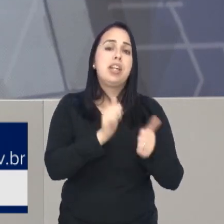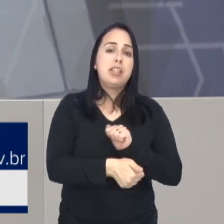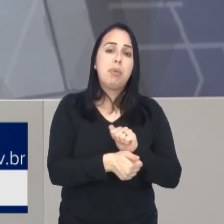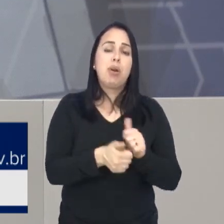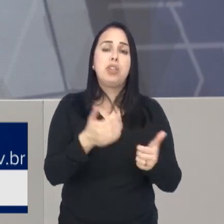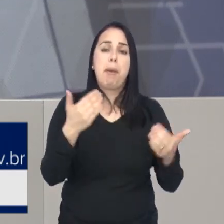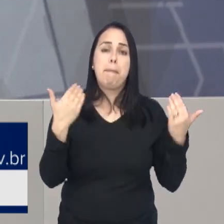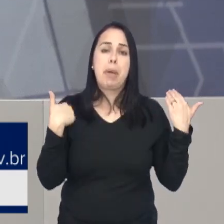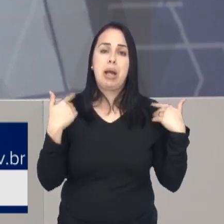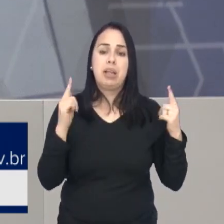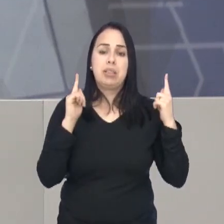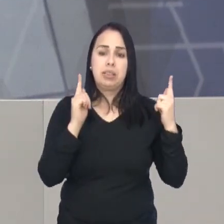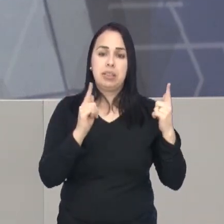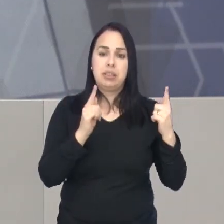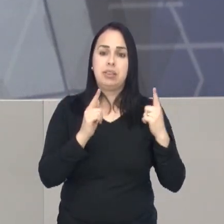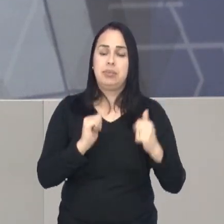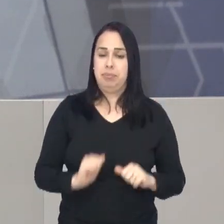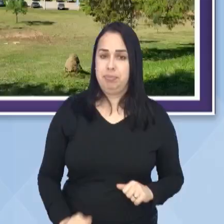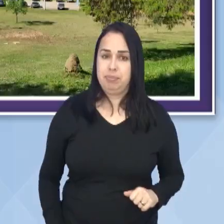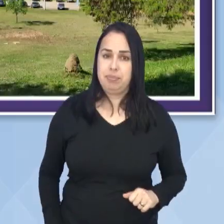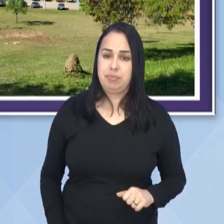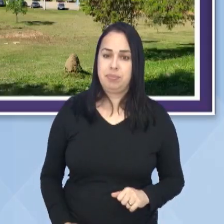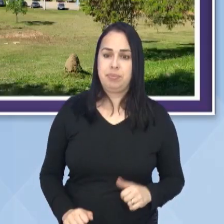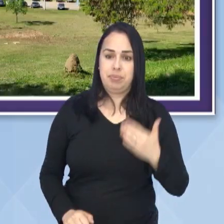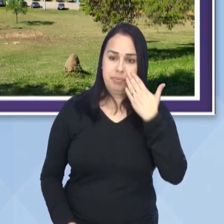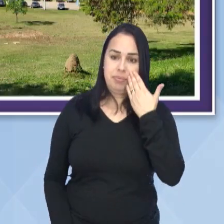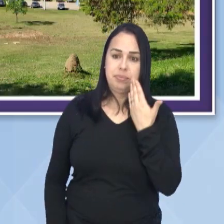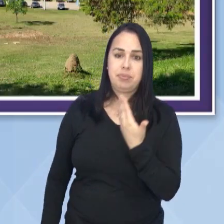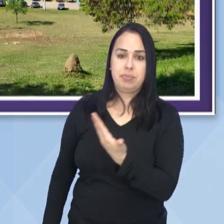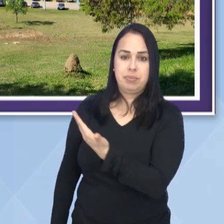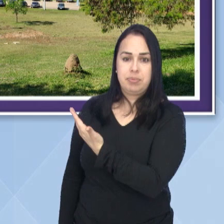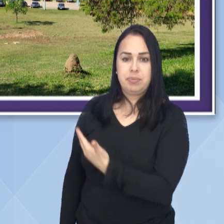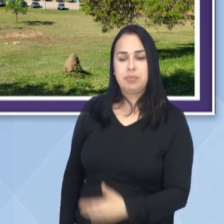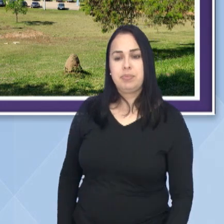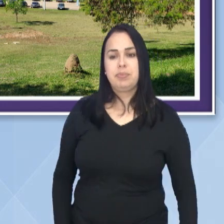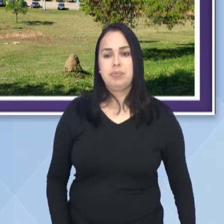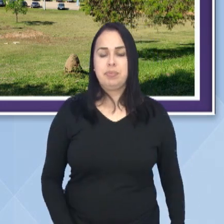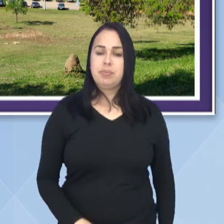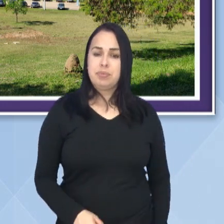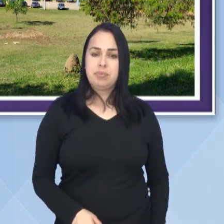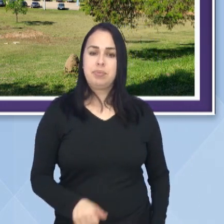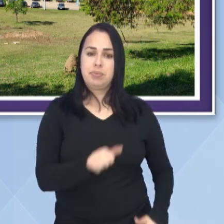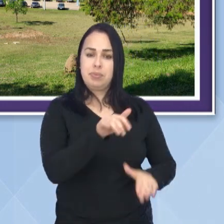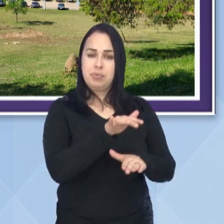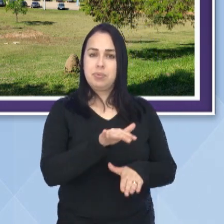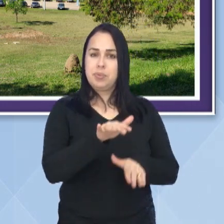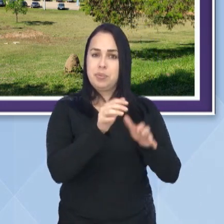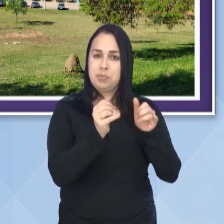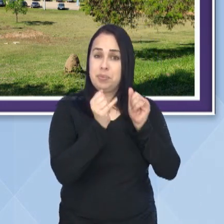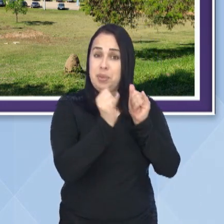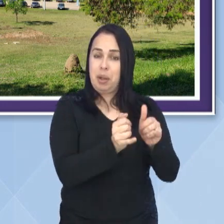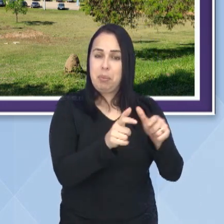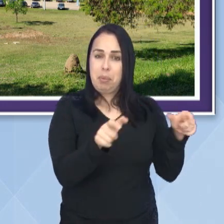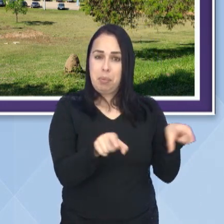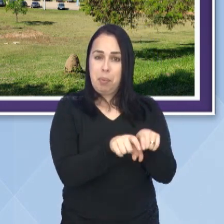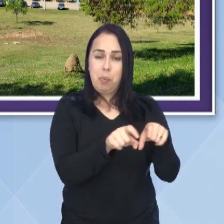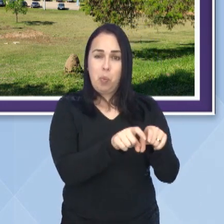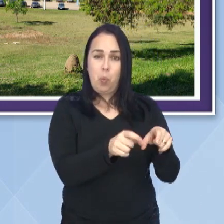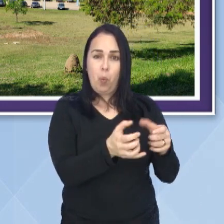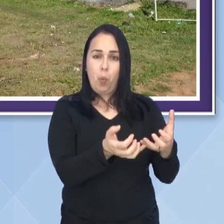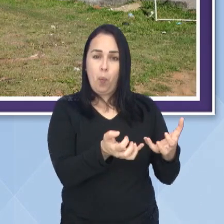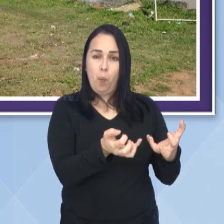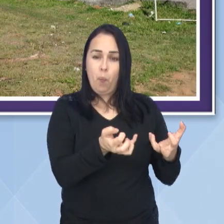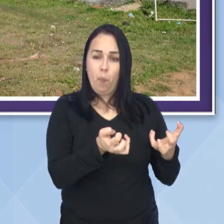lazer. Tele Santana, do Jardim Nova Detroit. É um espaço que está abandonado desde o campo, né?